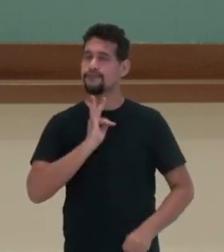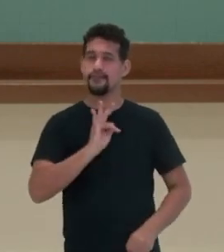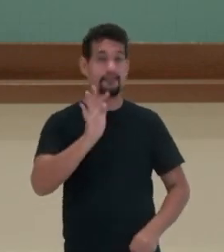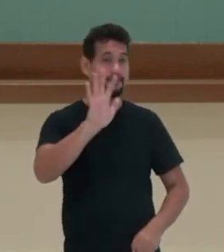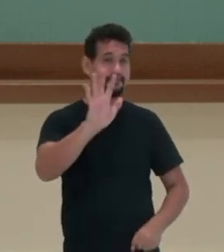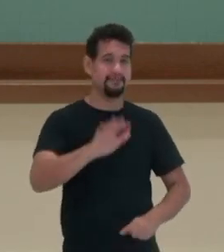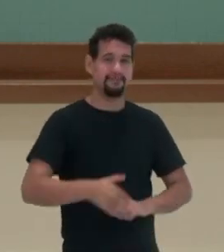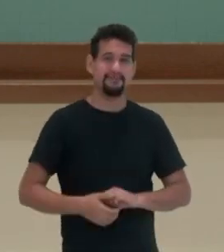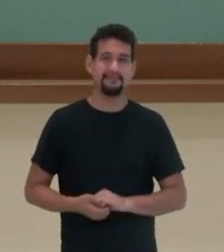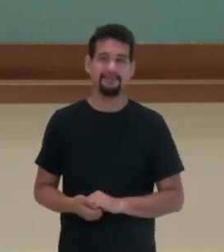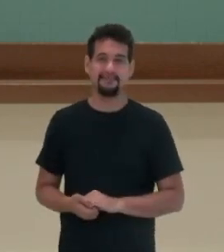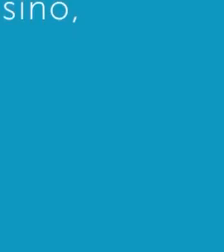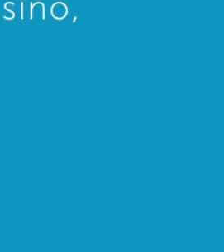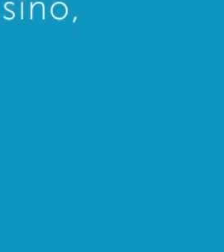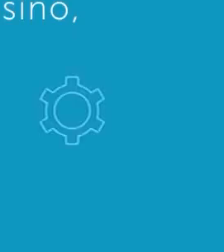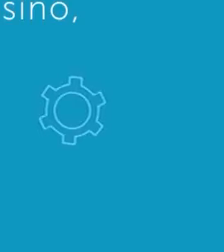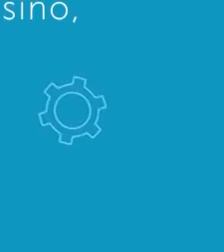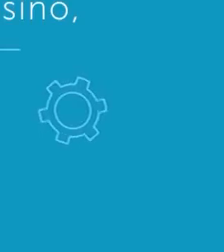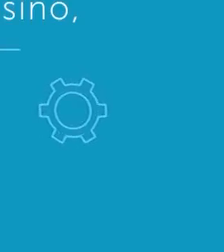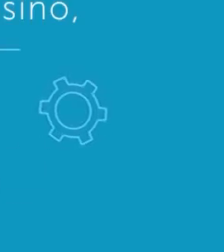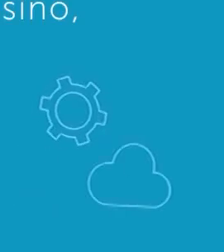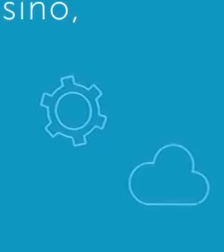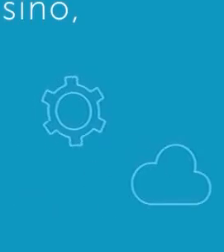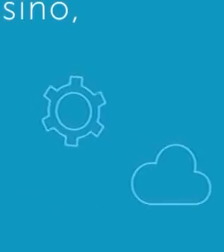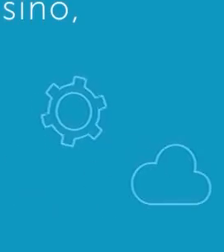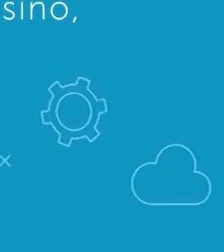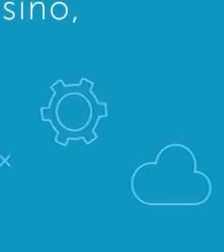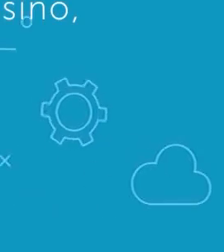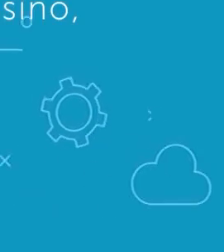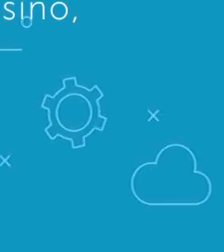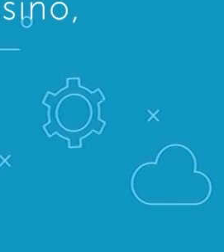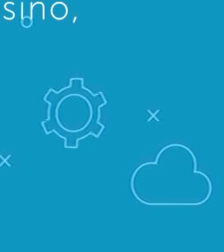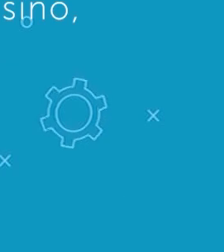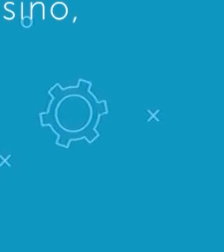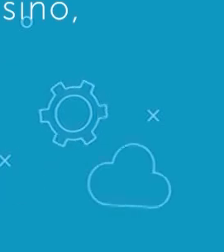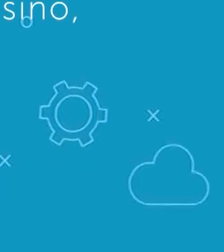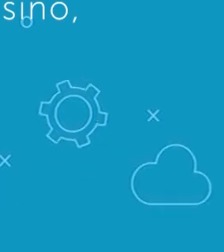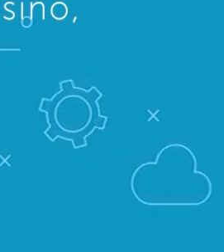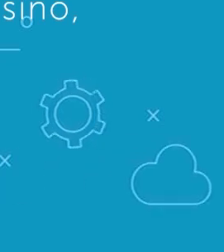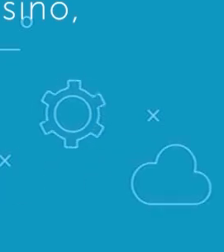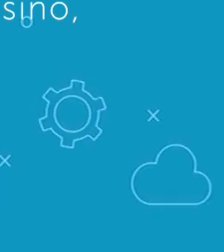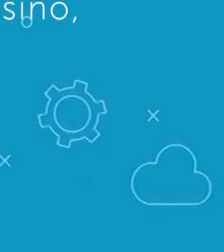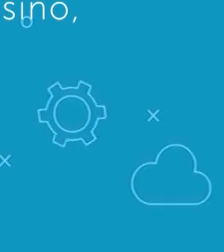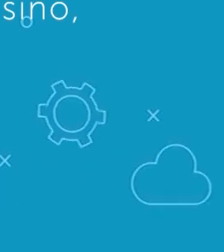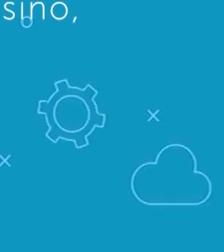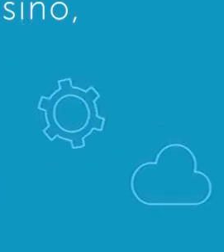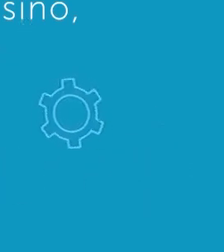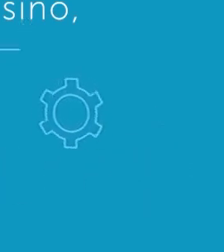logo. Tchau, tchau.